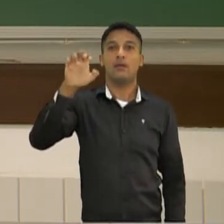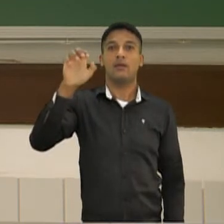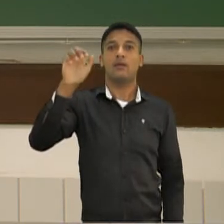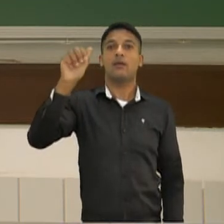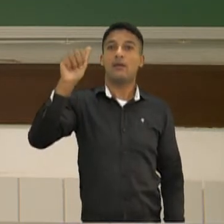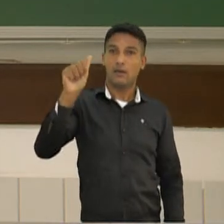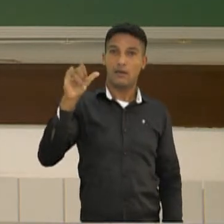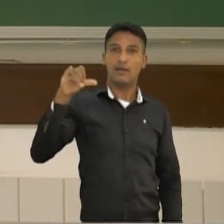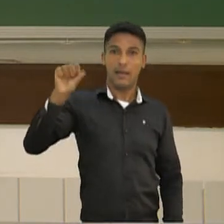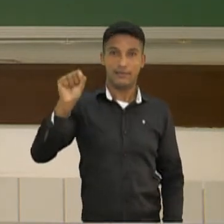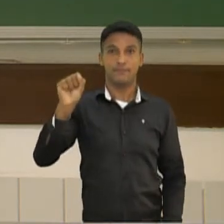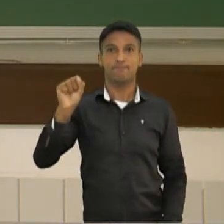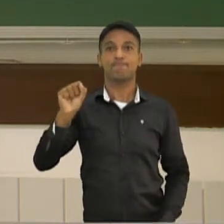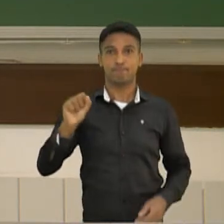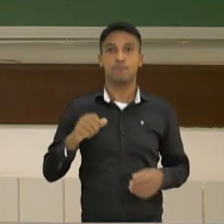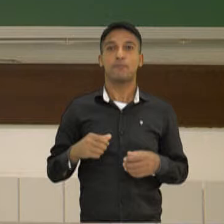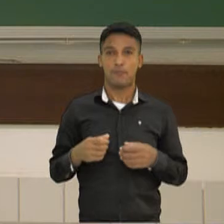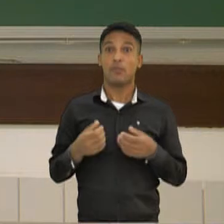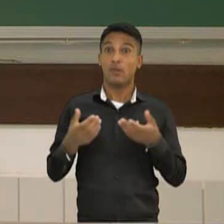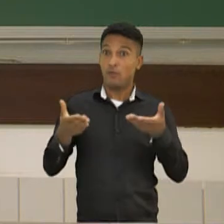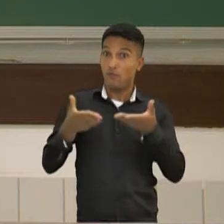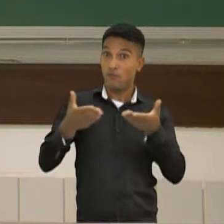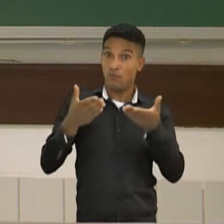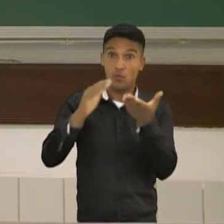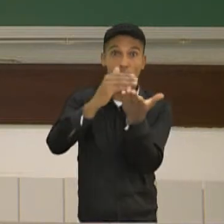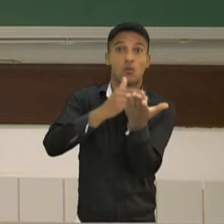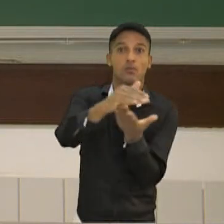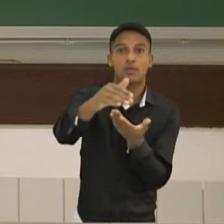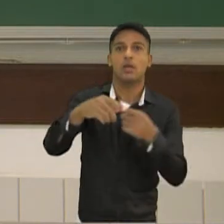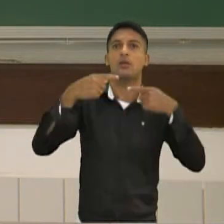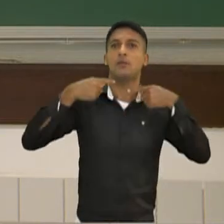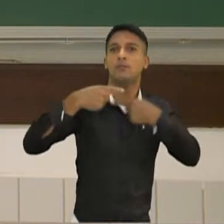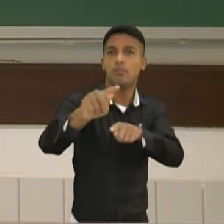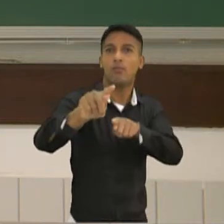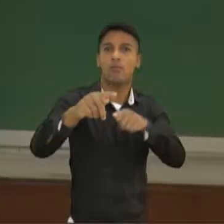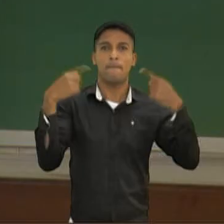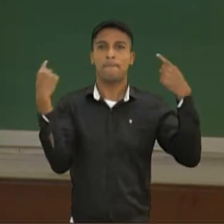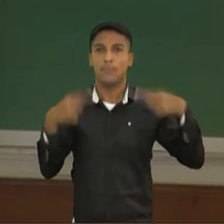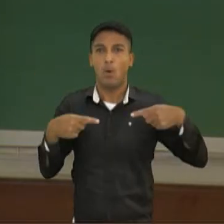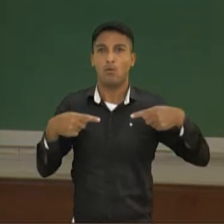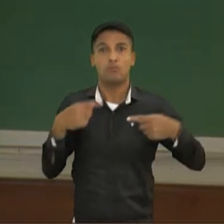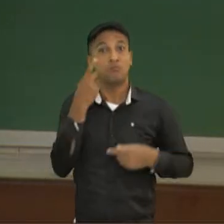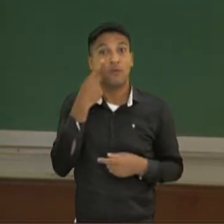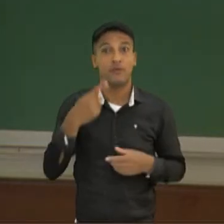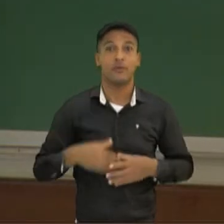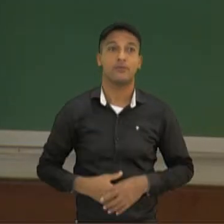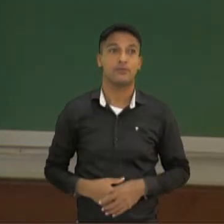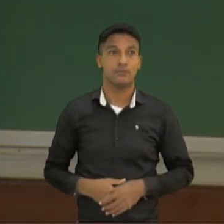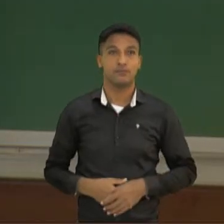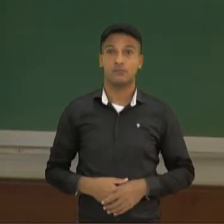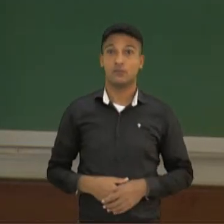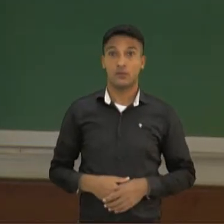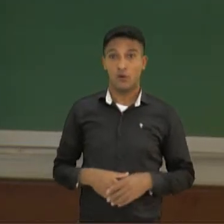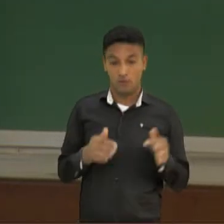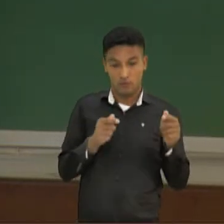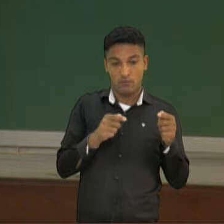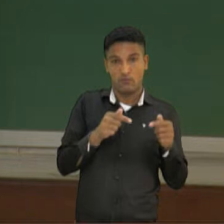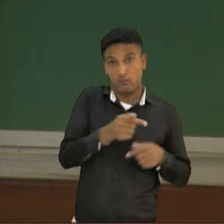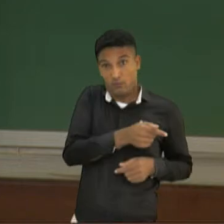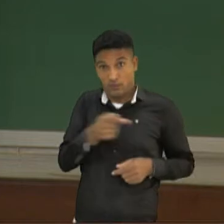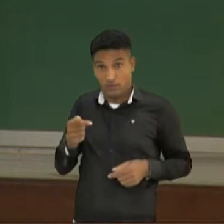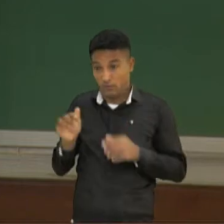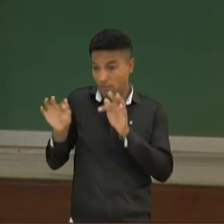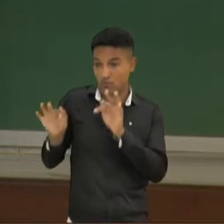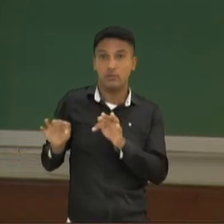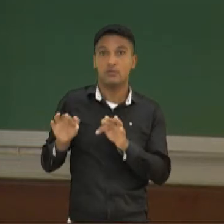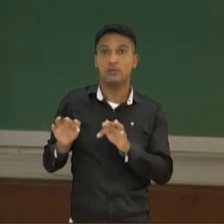divertida. Vamos começar aqui com um desafio para vocês, ok? Após um final de semana de